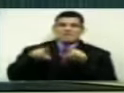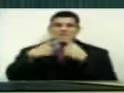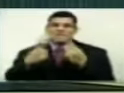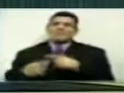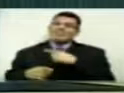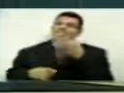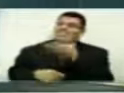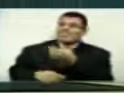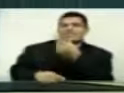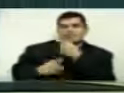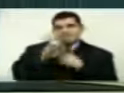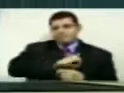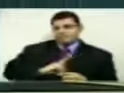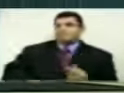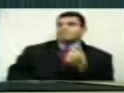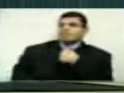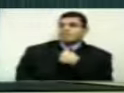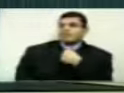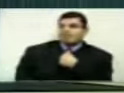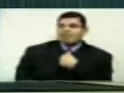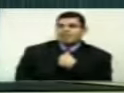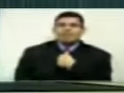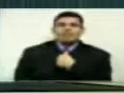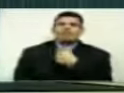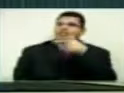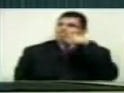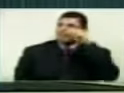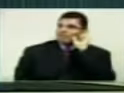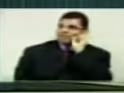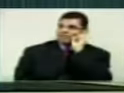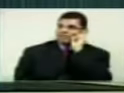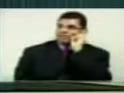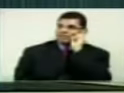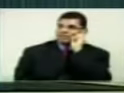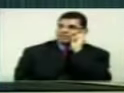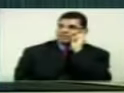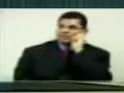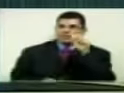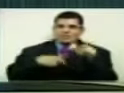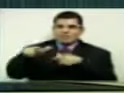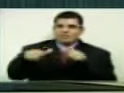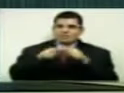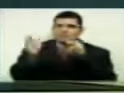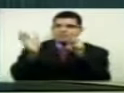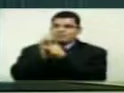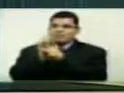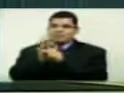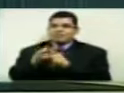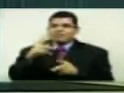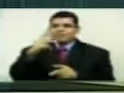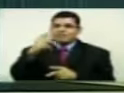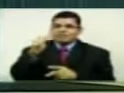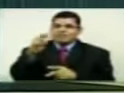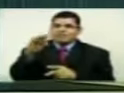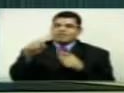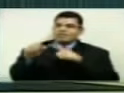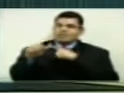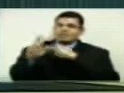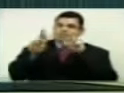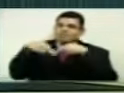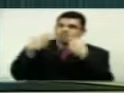senhores deputados, senhoras deputadas, eu ontem, por conta de um compromisso partidário, tive